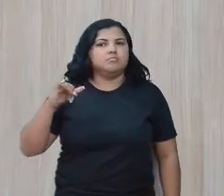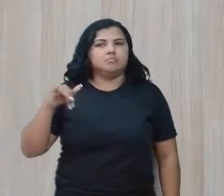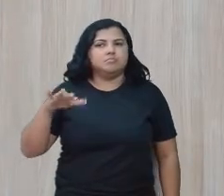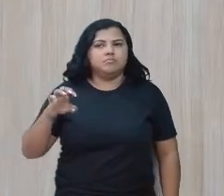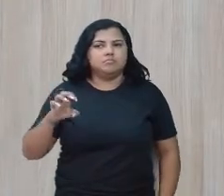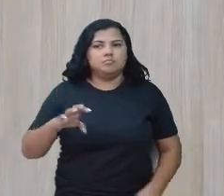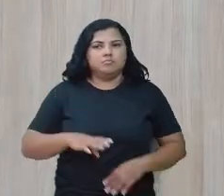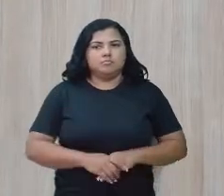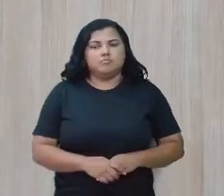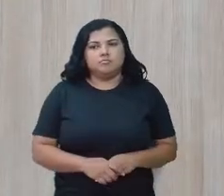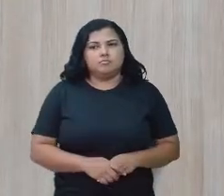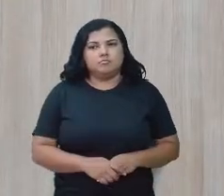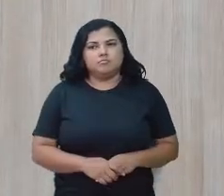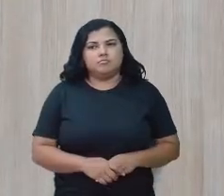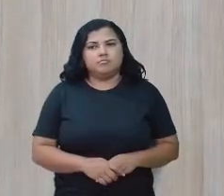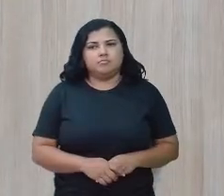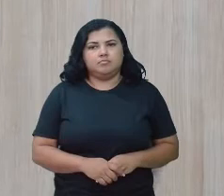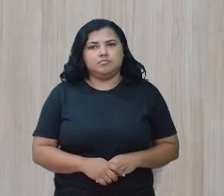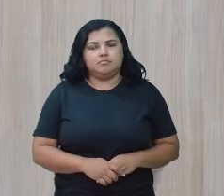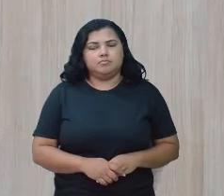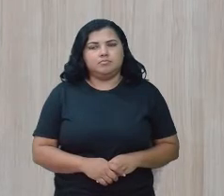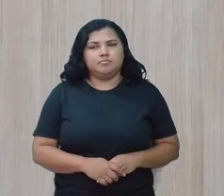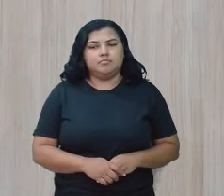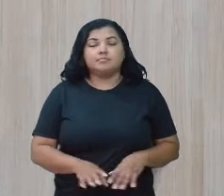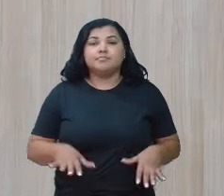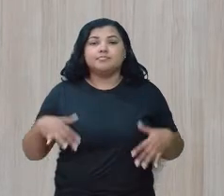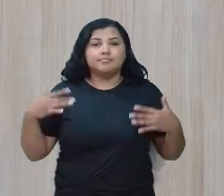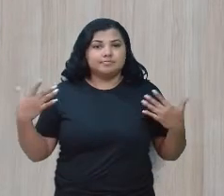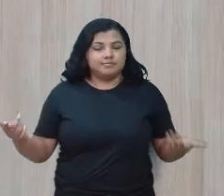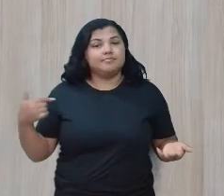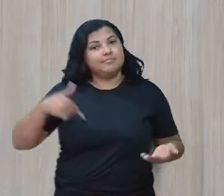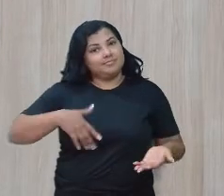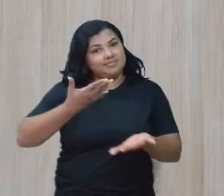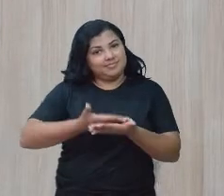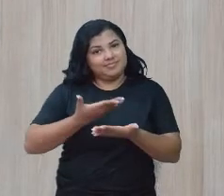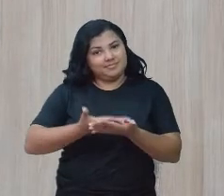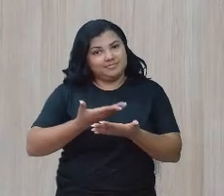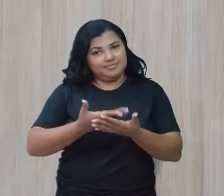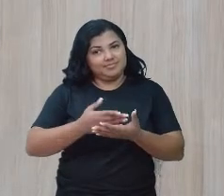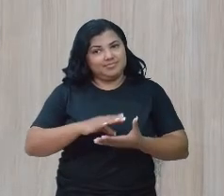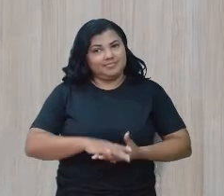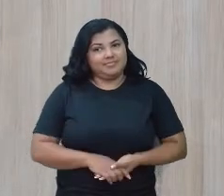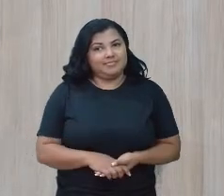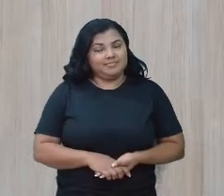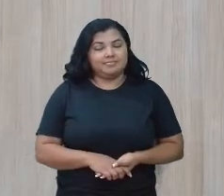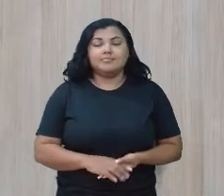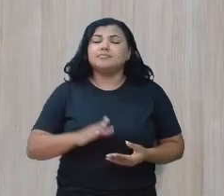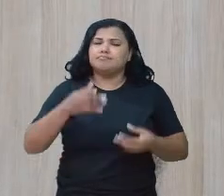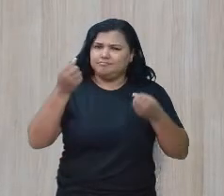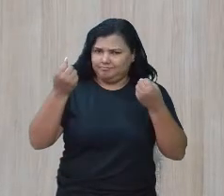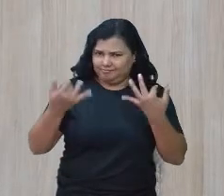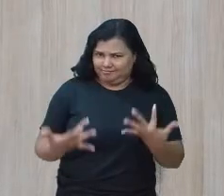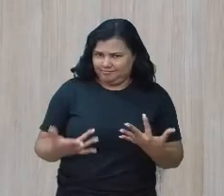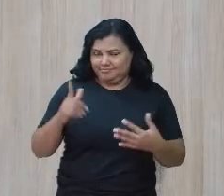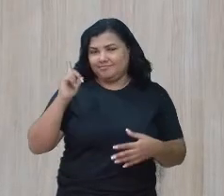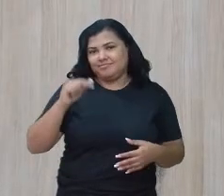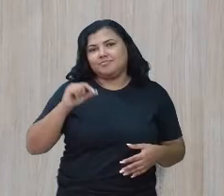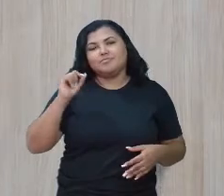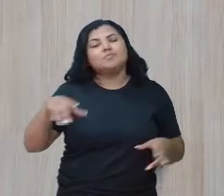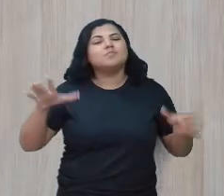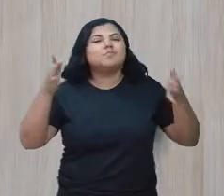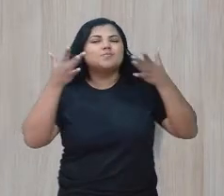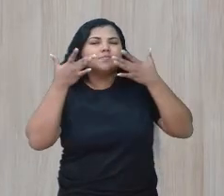lá? Então, a nossa aula, como eu falei, é